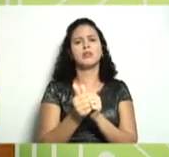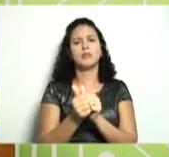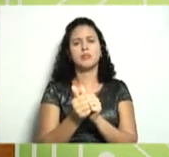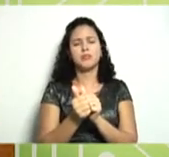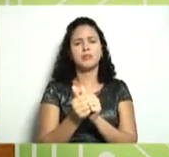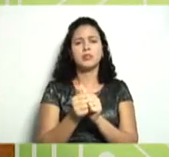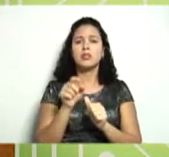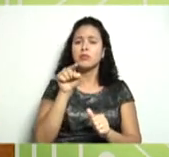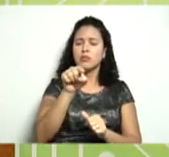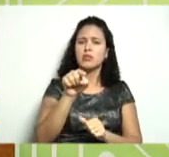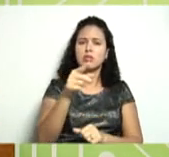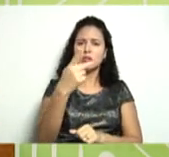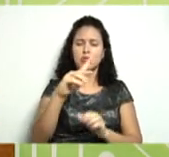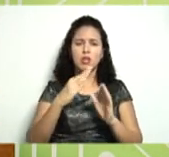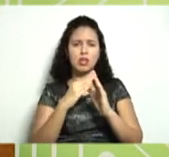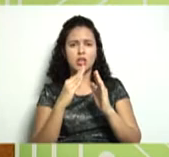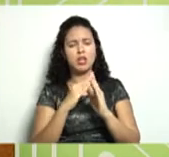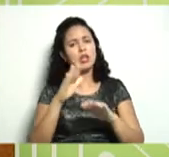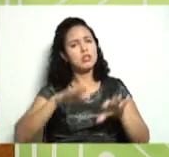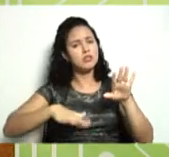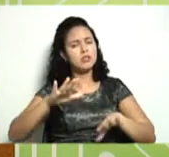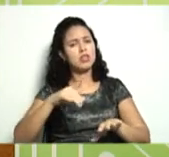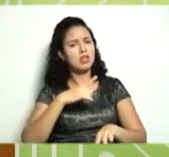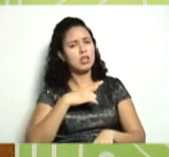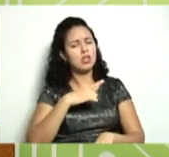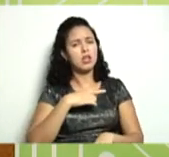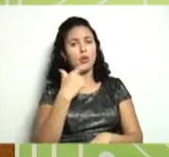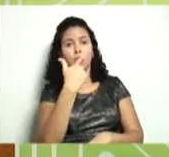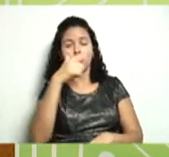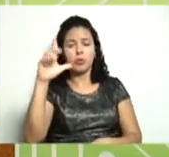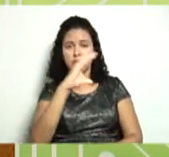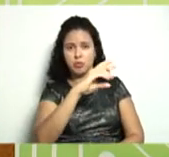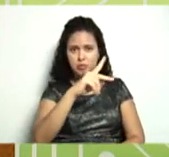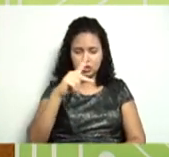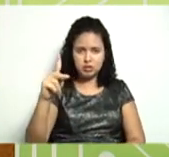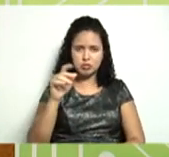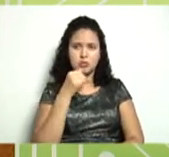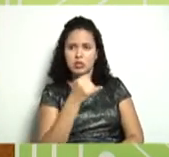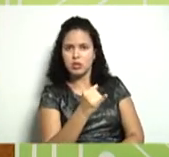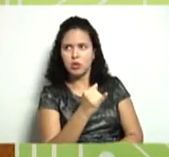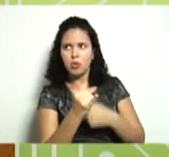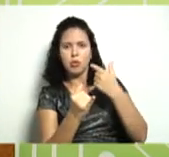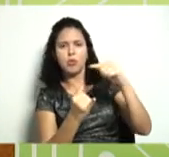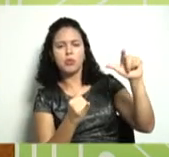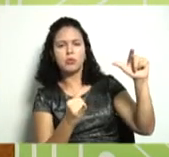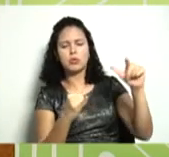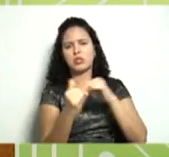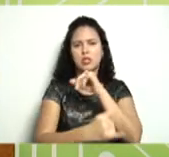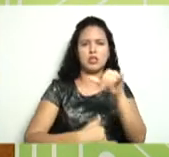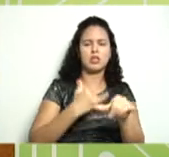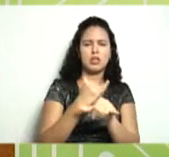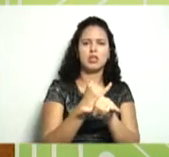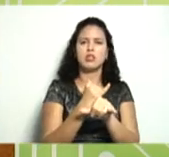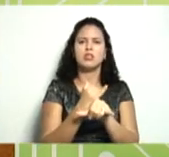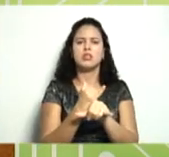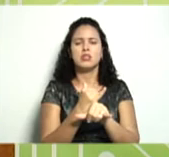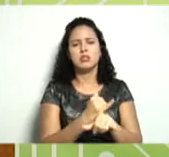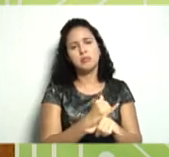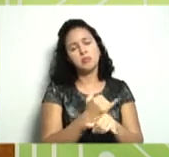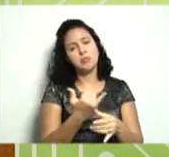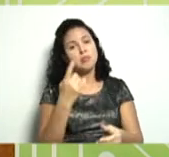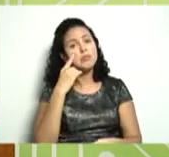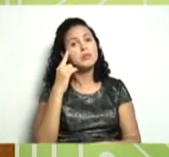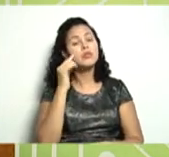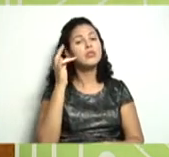aí onde vocês estão, de repente não seja energia elétrica, de repente o nosso problema seja a internet. Quem sabe a gente não